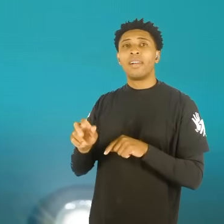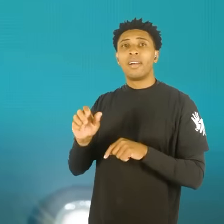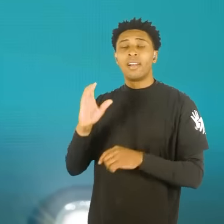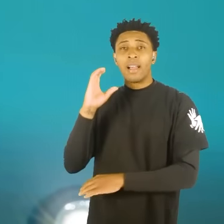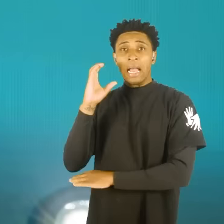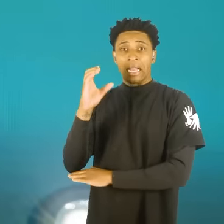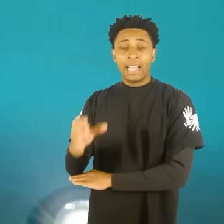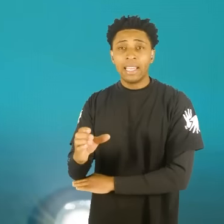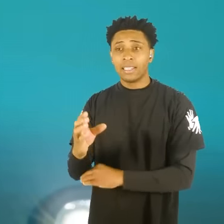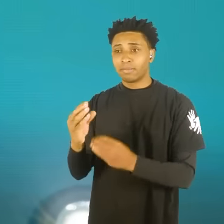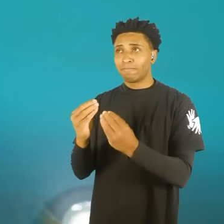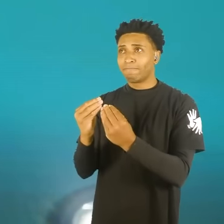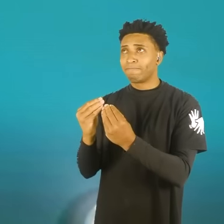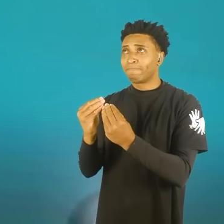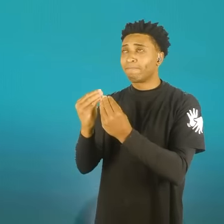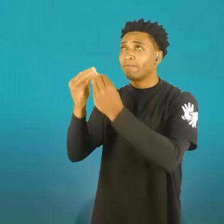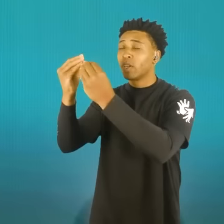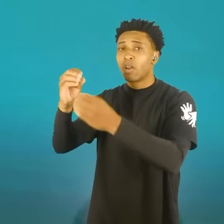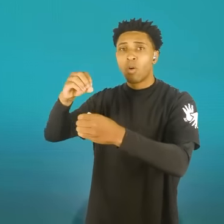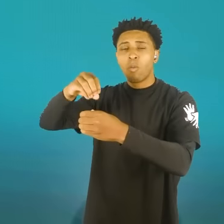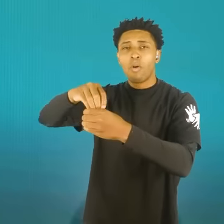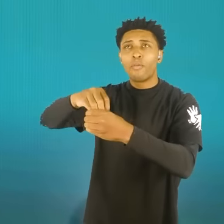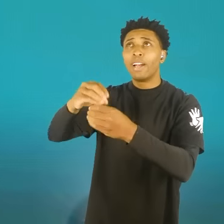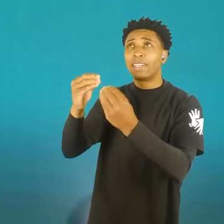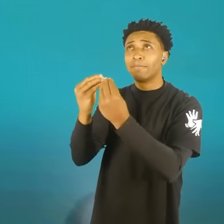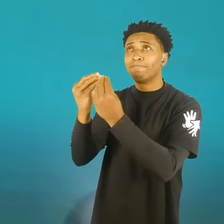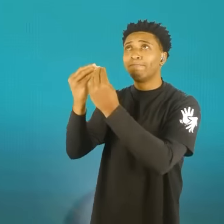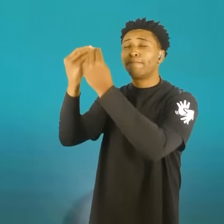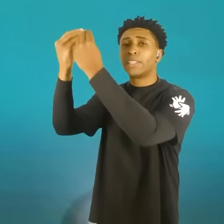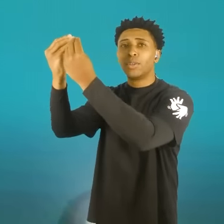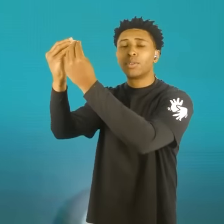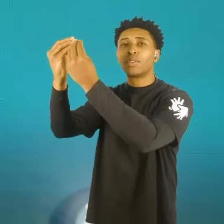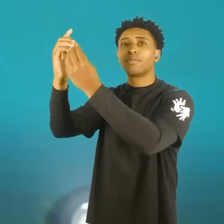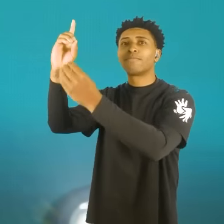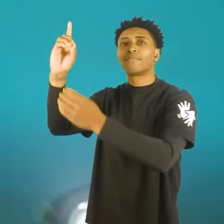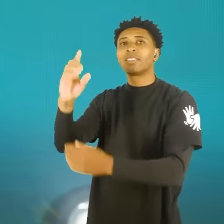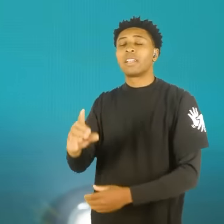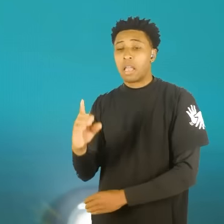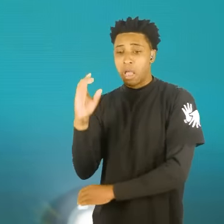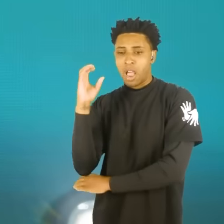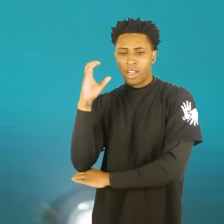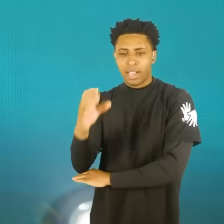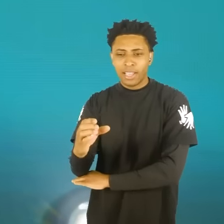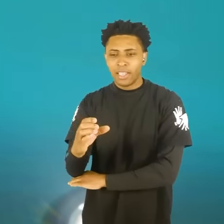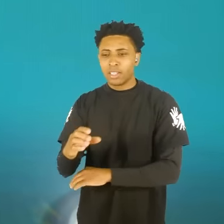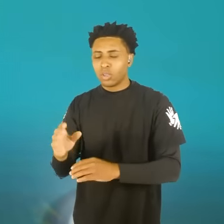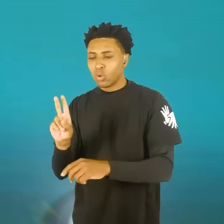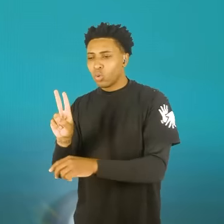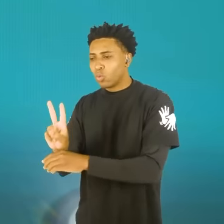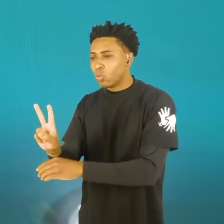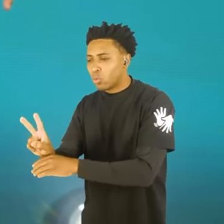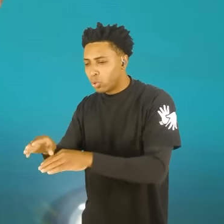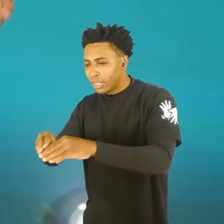oferta, eles vão a Deus para ter uma experiência de louvor, e chegando lá, Caim é um agricultor, ele separa